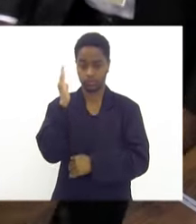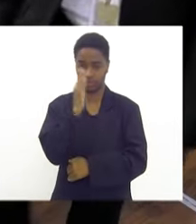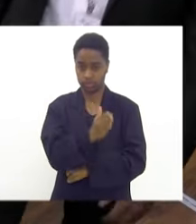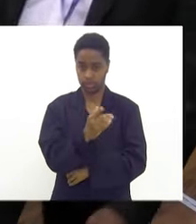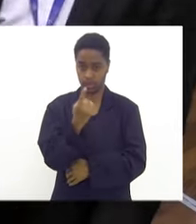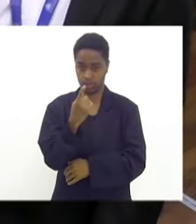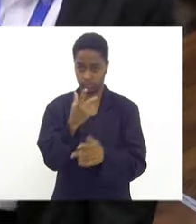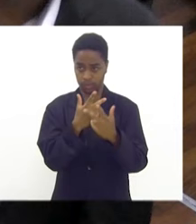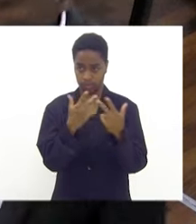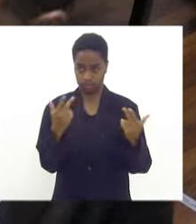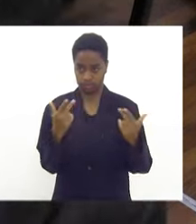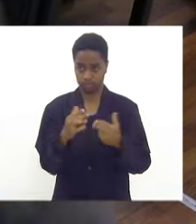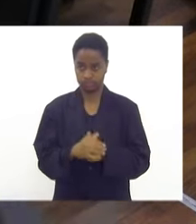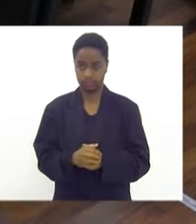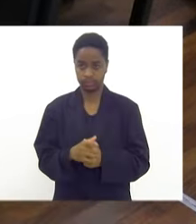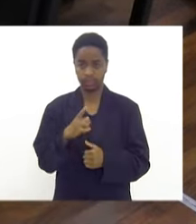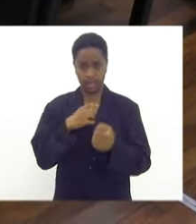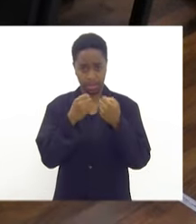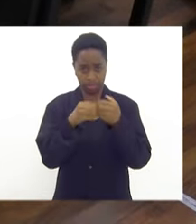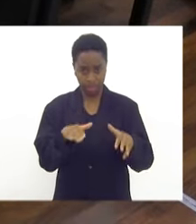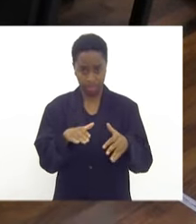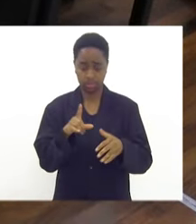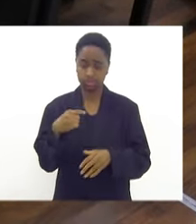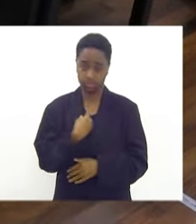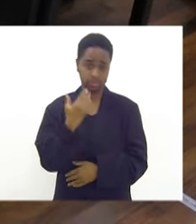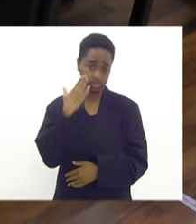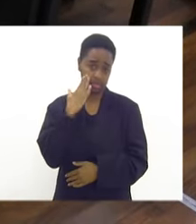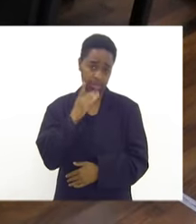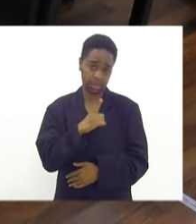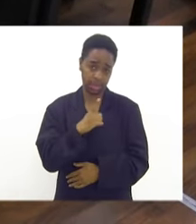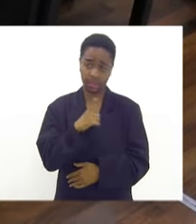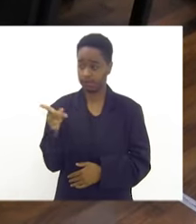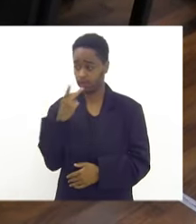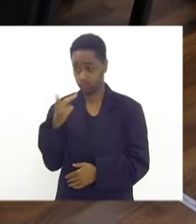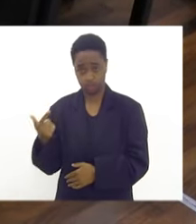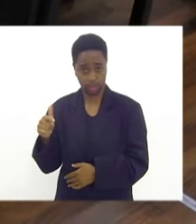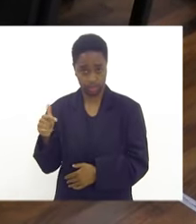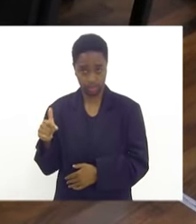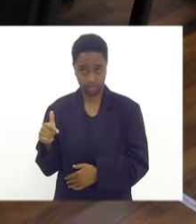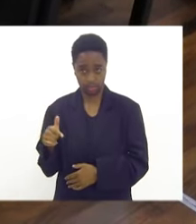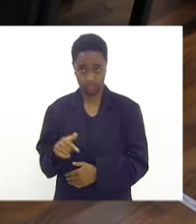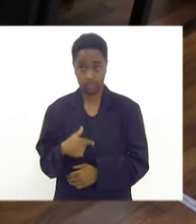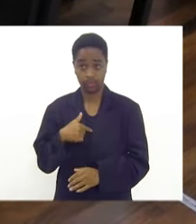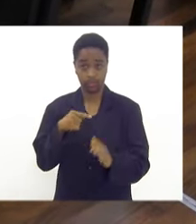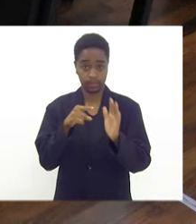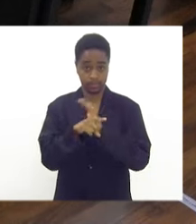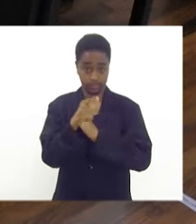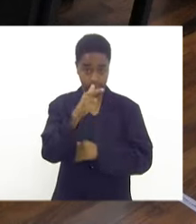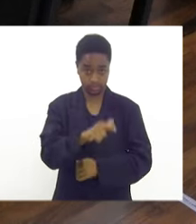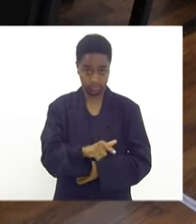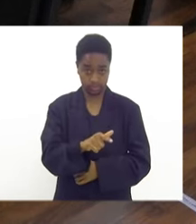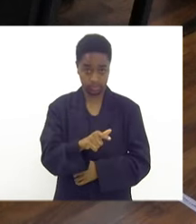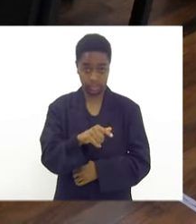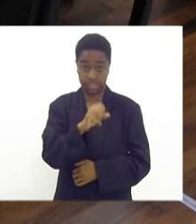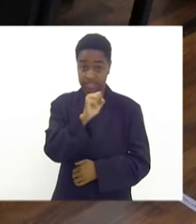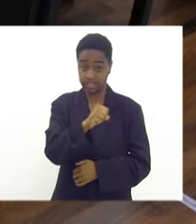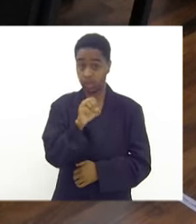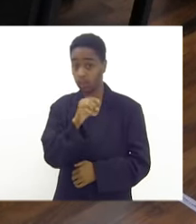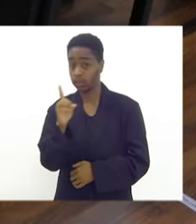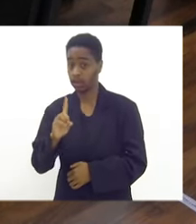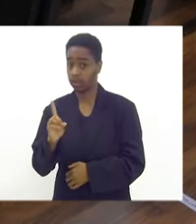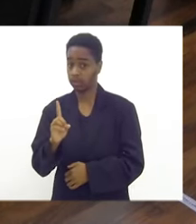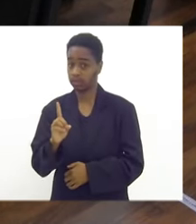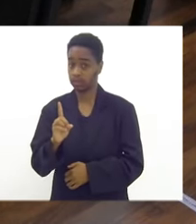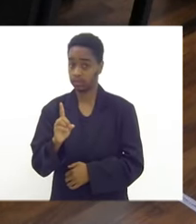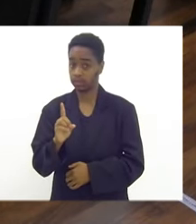clara e objetiva deputada tem dano nós sabemos que tem e tá dizendo que não tem dano vou fazer uma pergunta novamente é sim sim não não seor Rogério